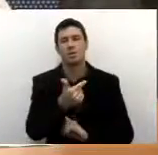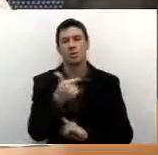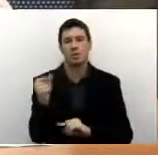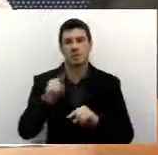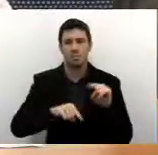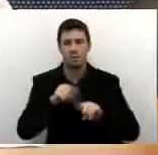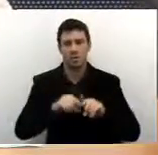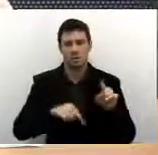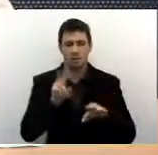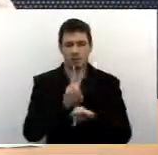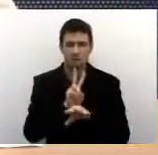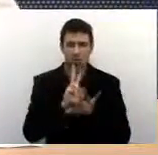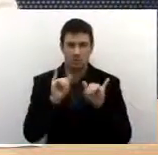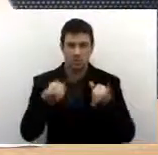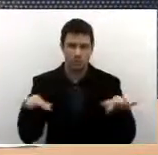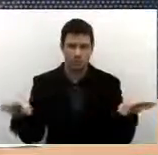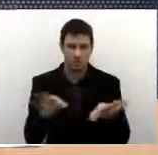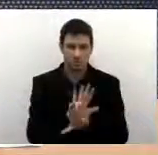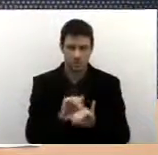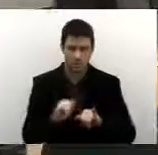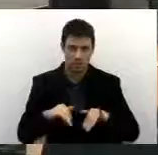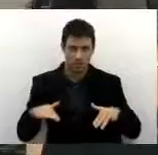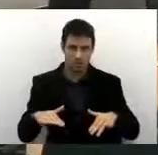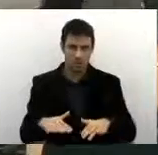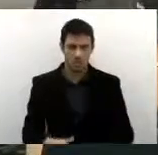ser tratada, dou por encerrada a audiência.